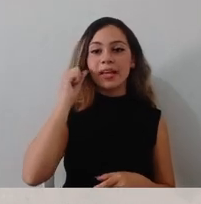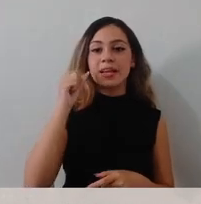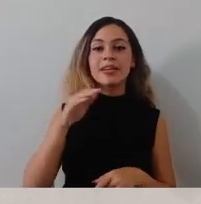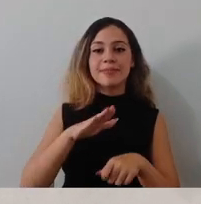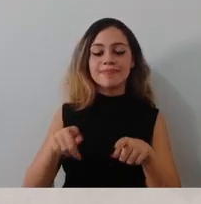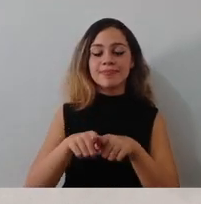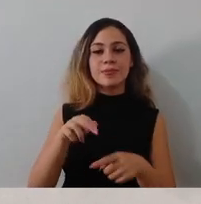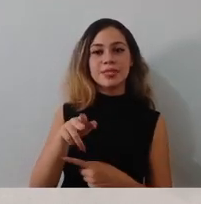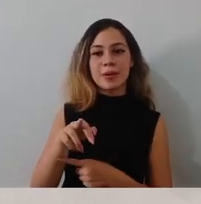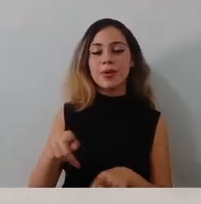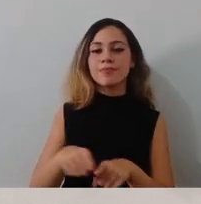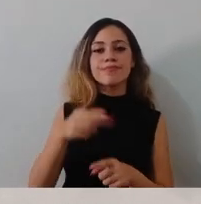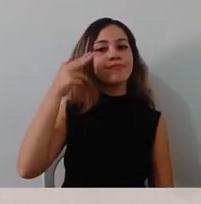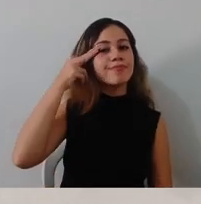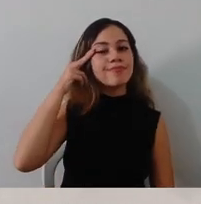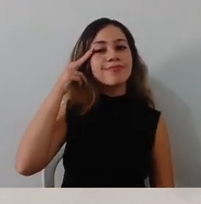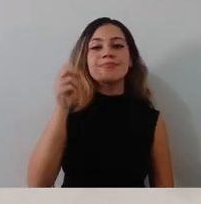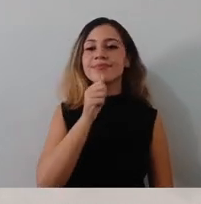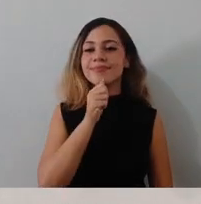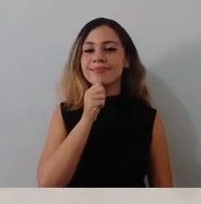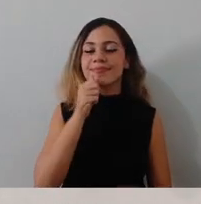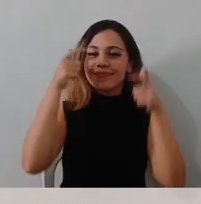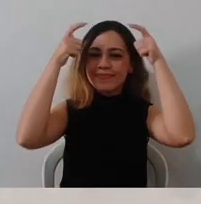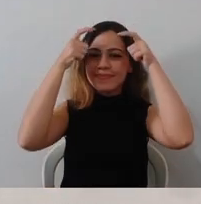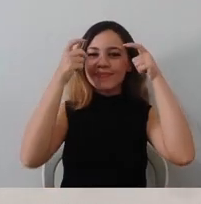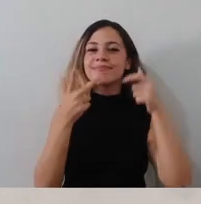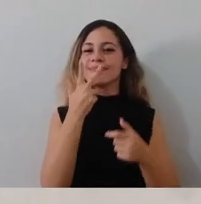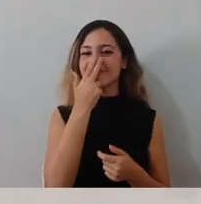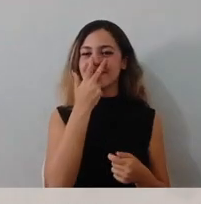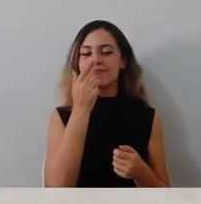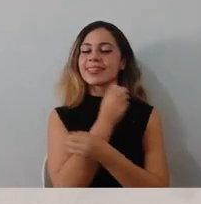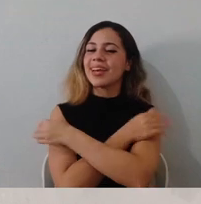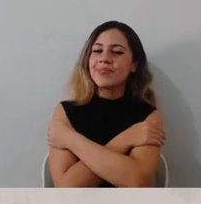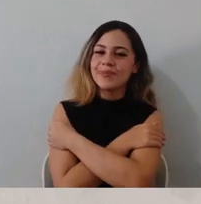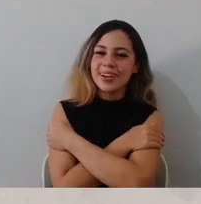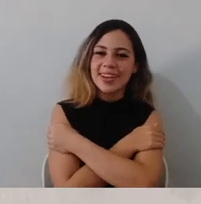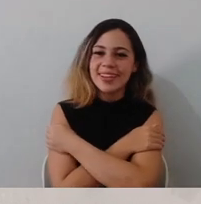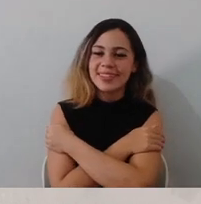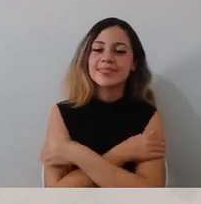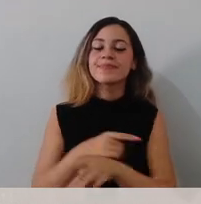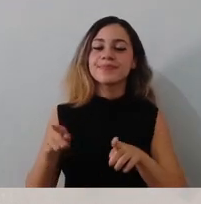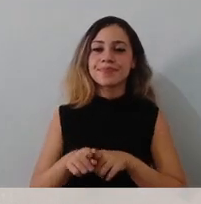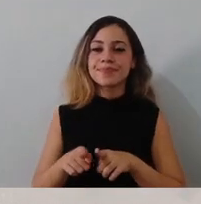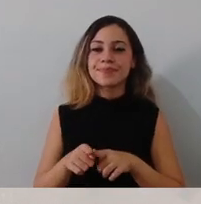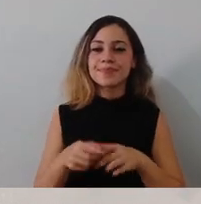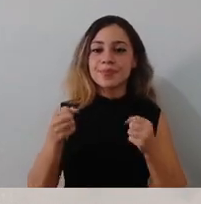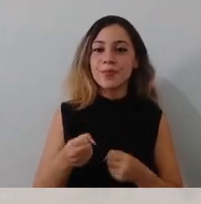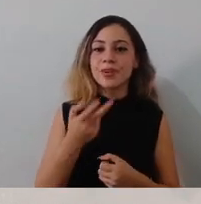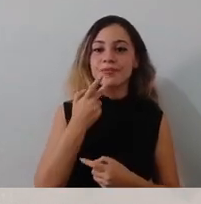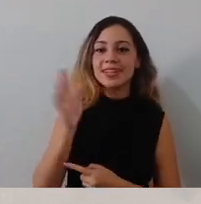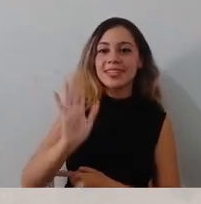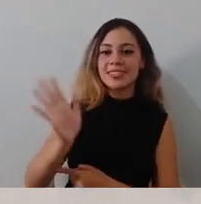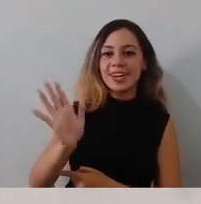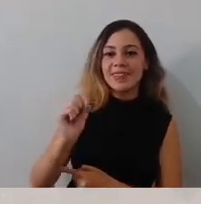Samara, Samuel e ao Noah, que são meus príncipes azuis. Um abraço para eles. Um abraço. Posso